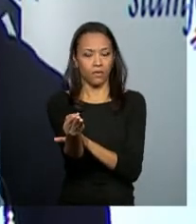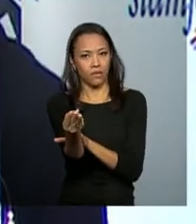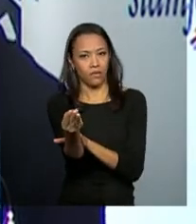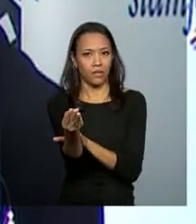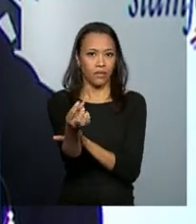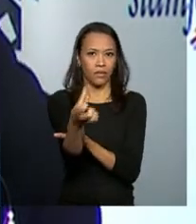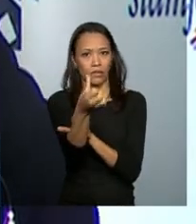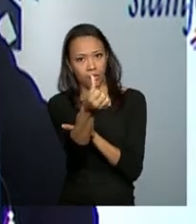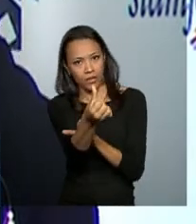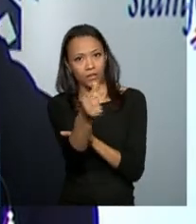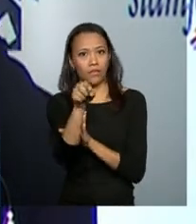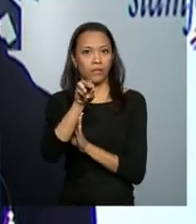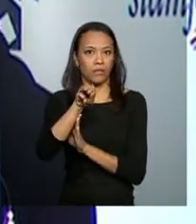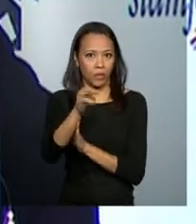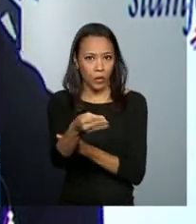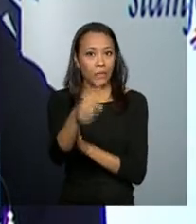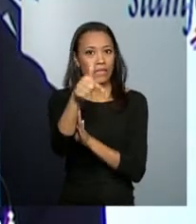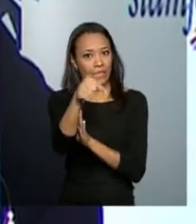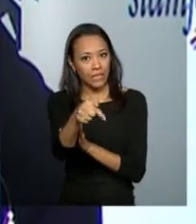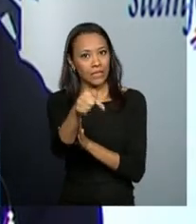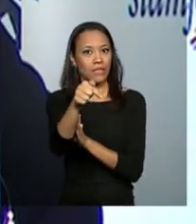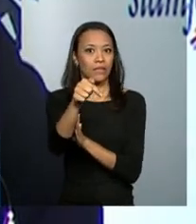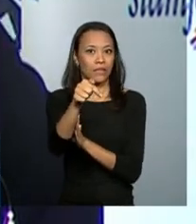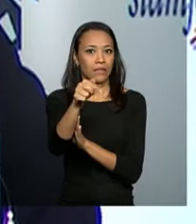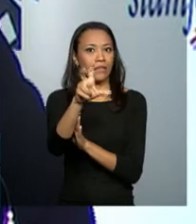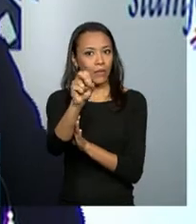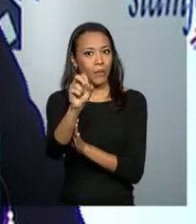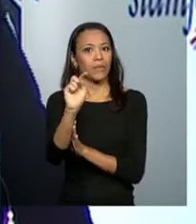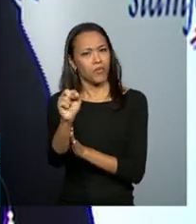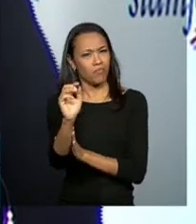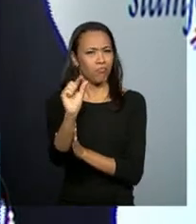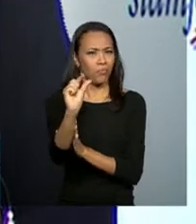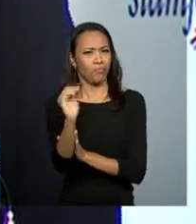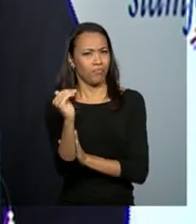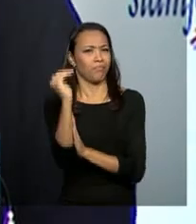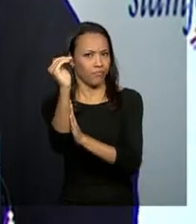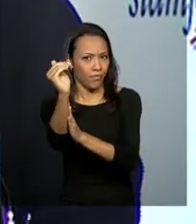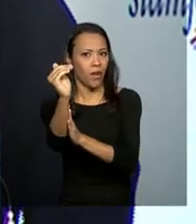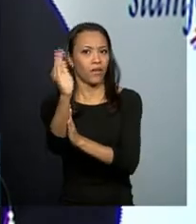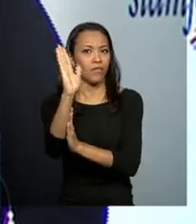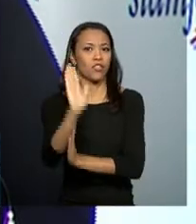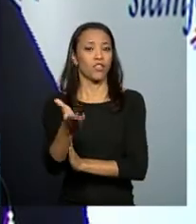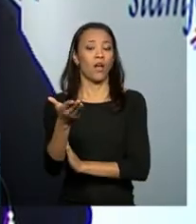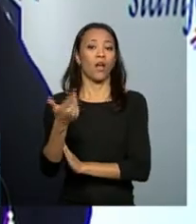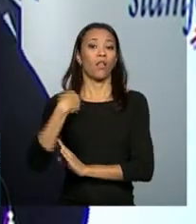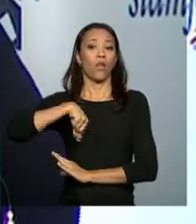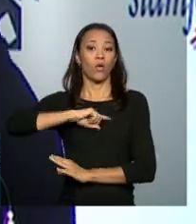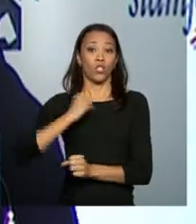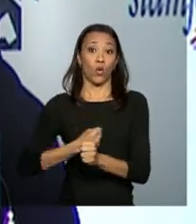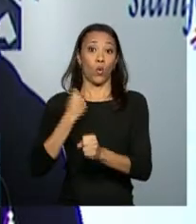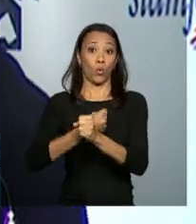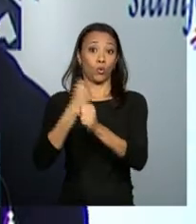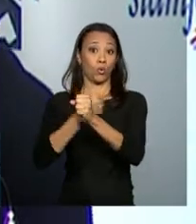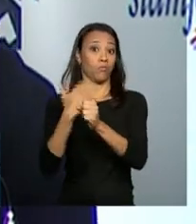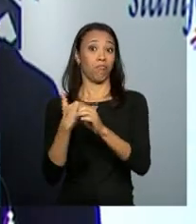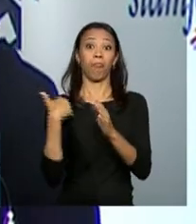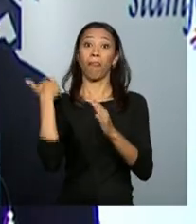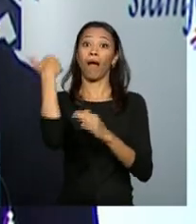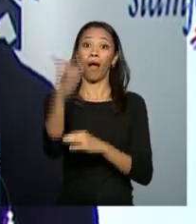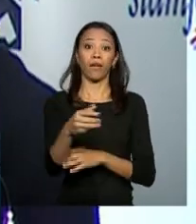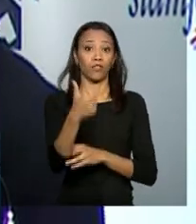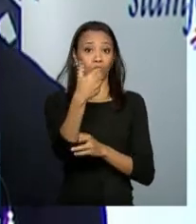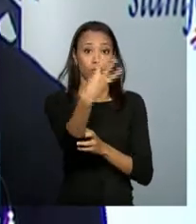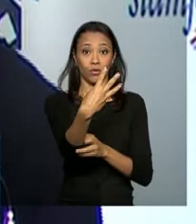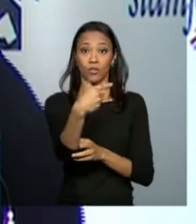precisamente 6 milhões 750 mil, um pouco mais, porque nós já tínhamos construído mais do que 2 milhões 750